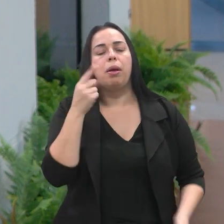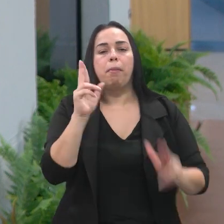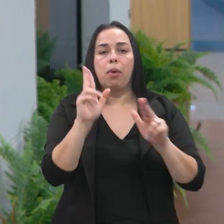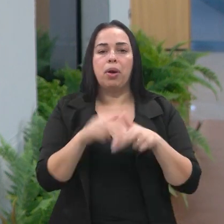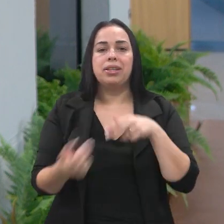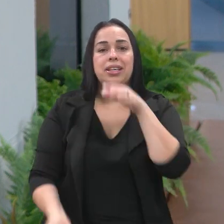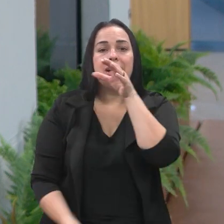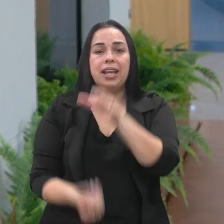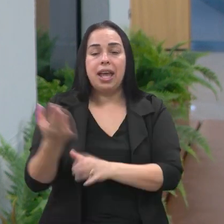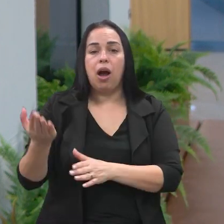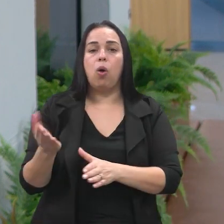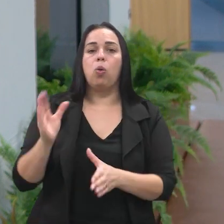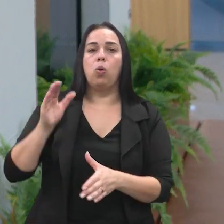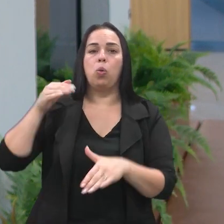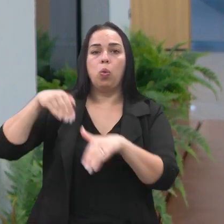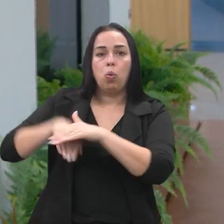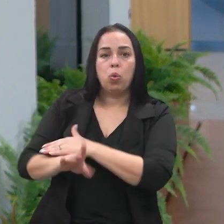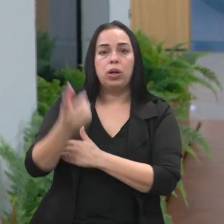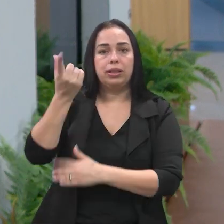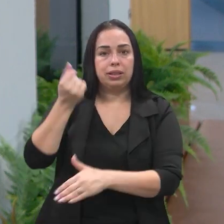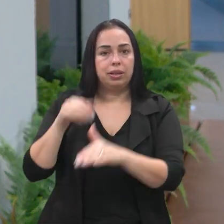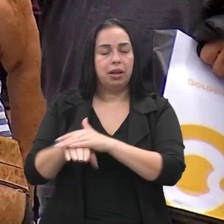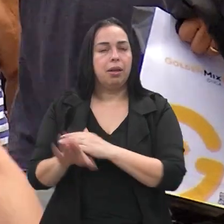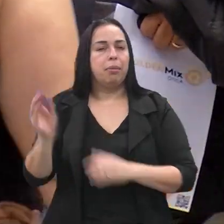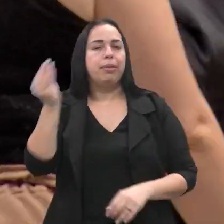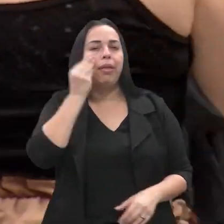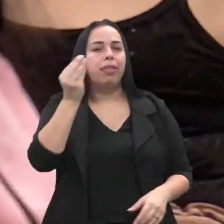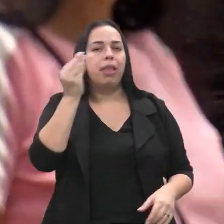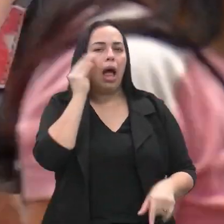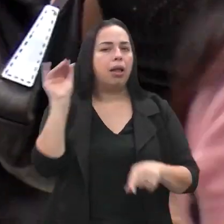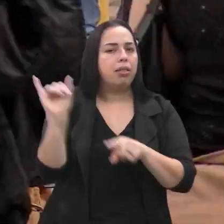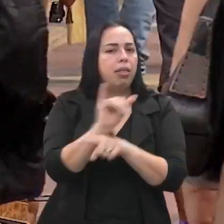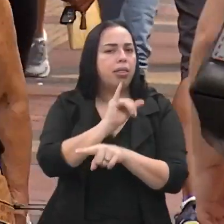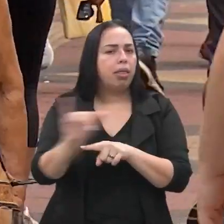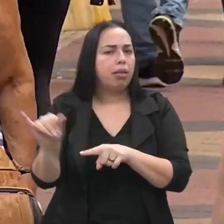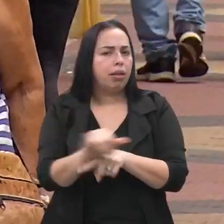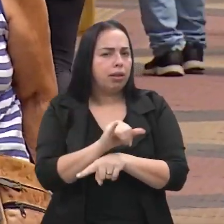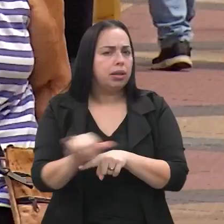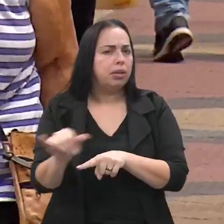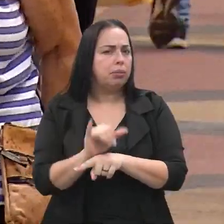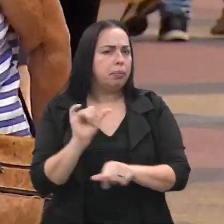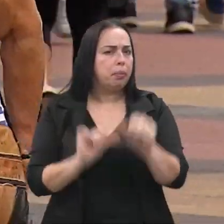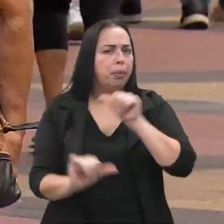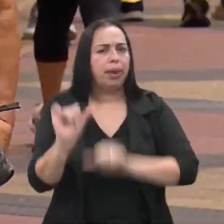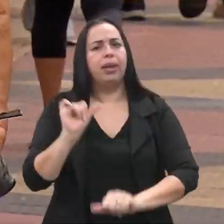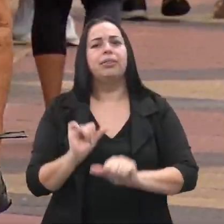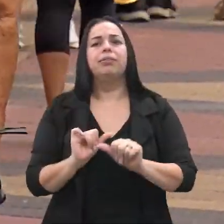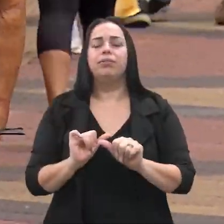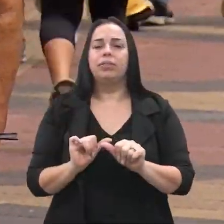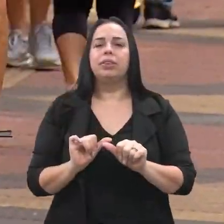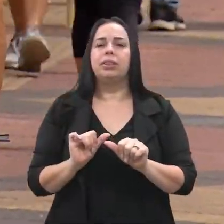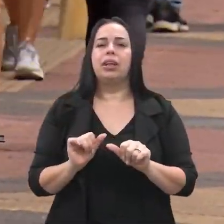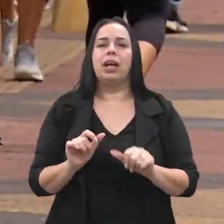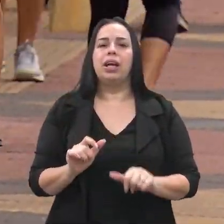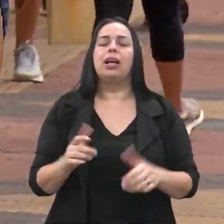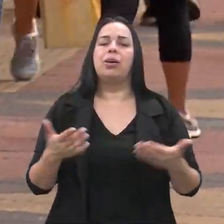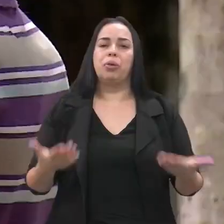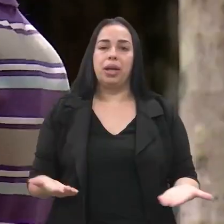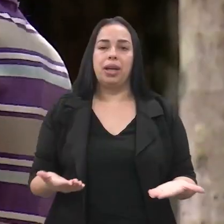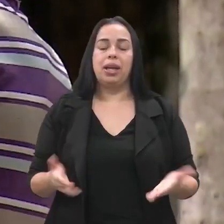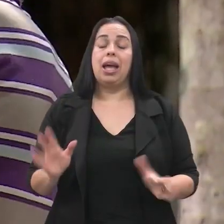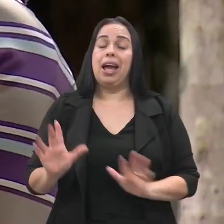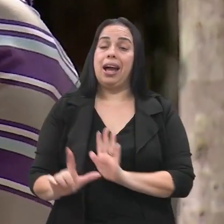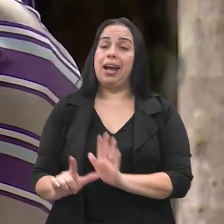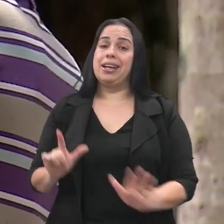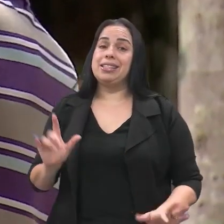insuficiente. Por isso tem que se criar um fundo previdenciário. Para tentar driblar as dificuldades de manter o padrão de vida com a aposentadoria,